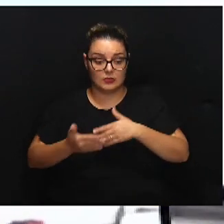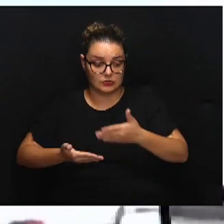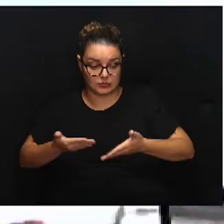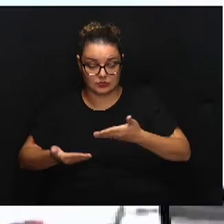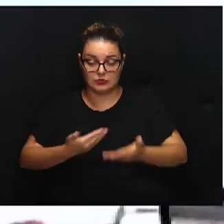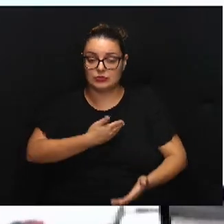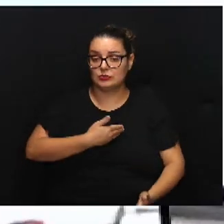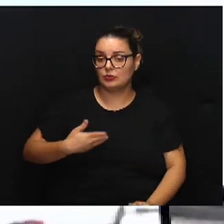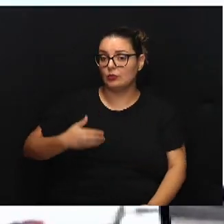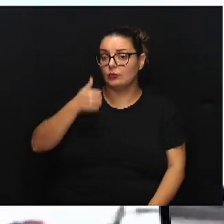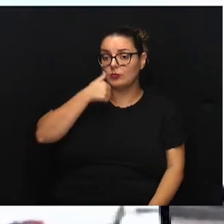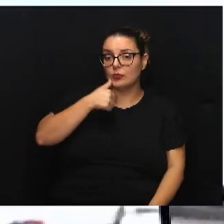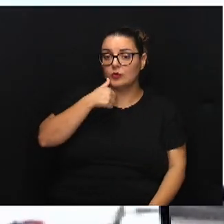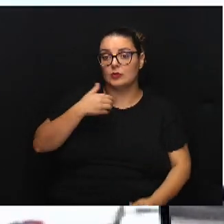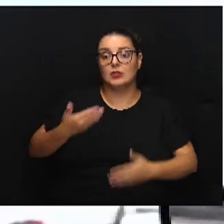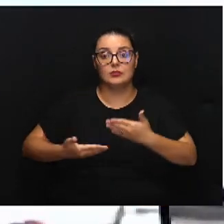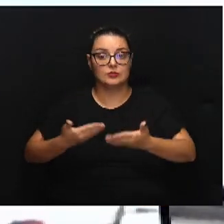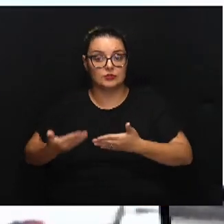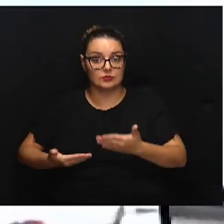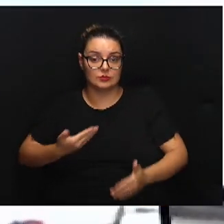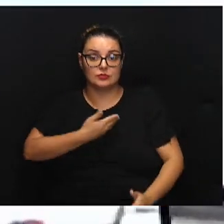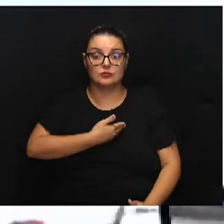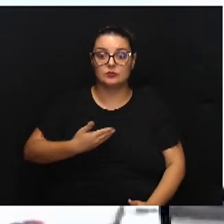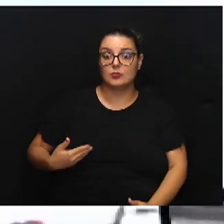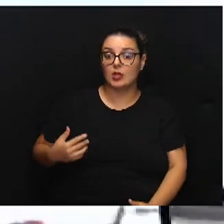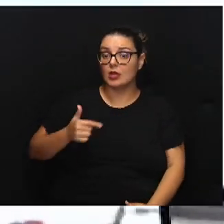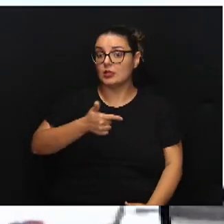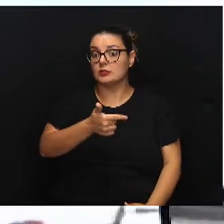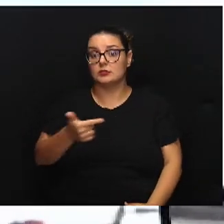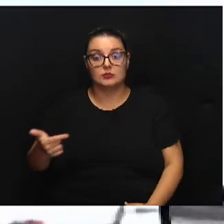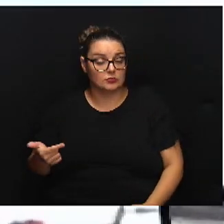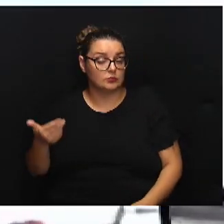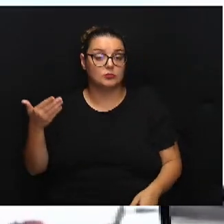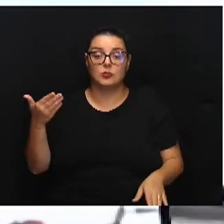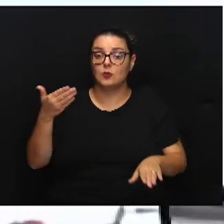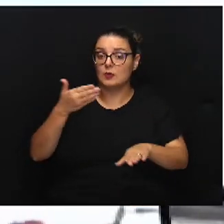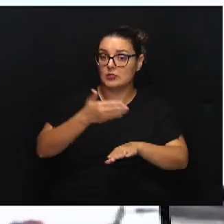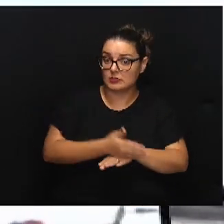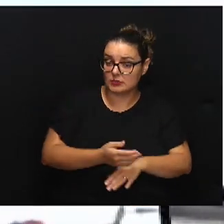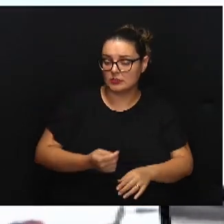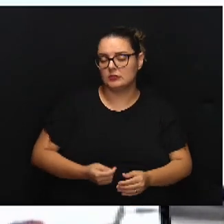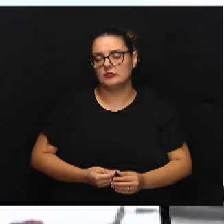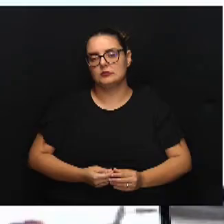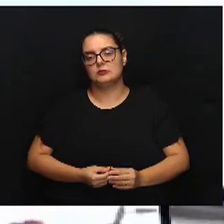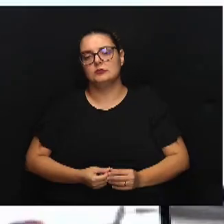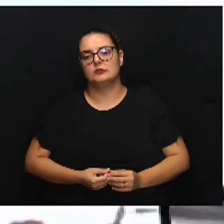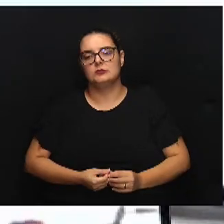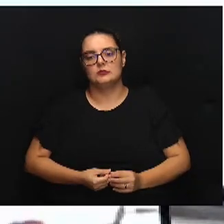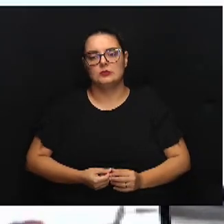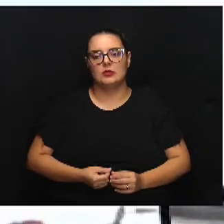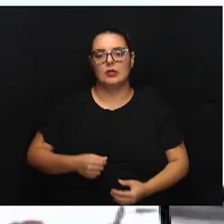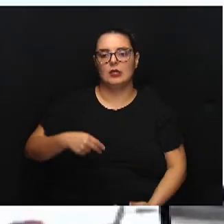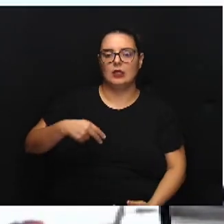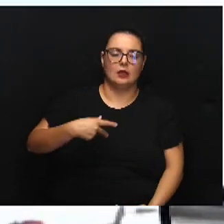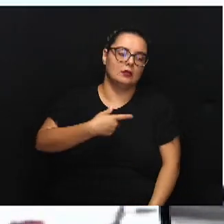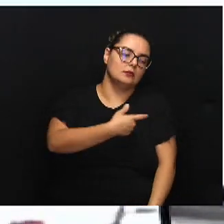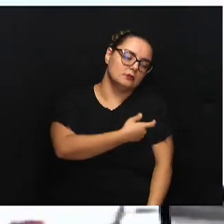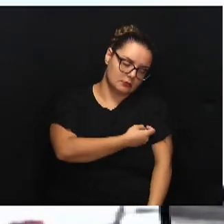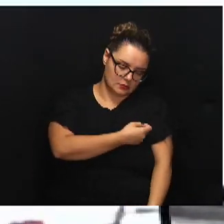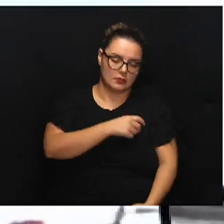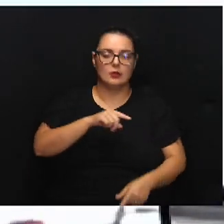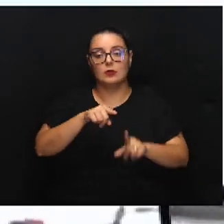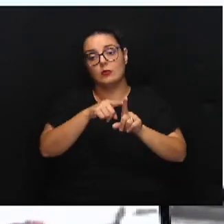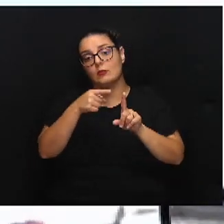público, mulheres gestantes dos serviços públicos, que não tinham acesso à analgesia, a um